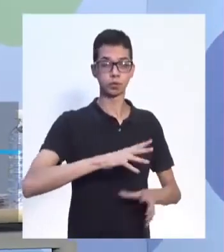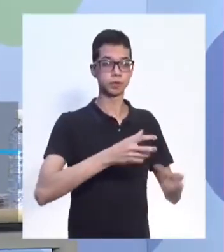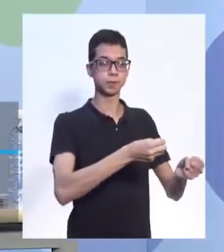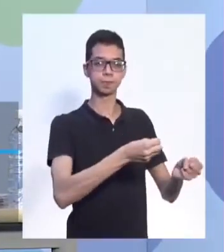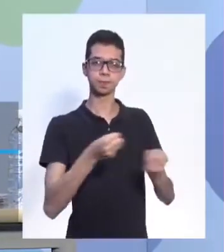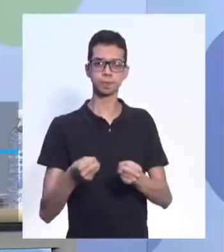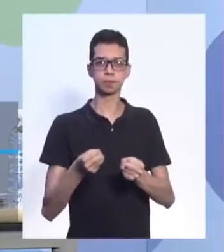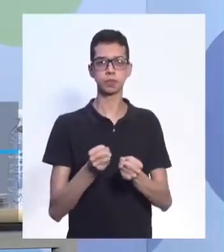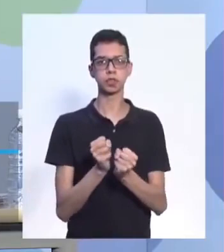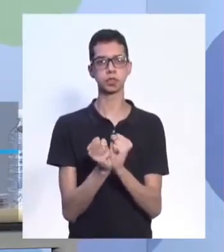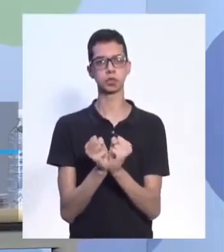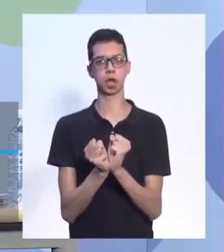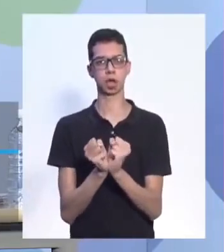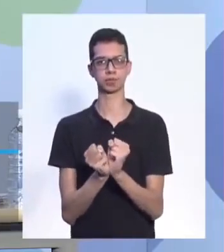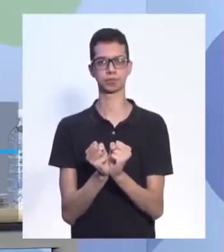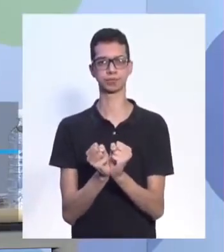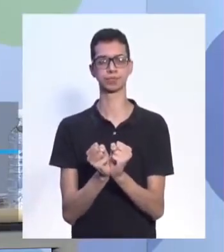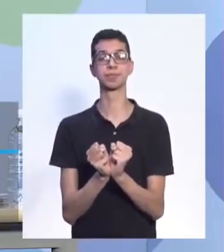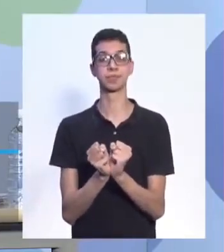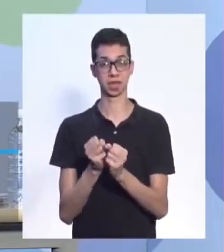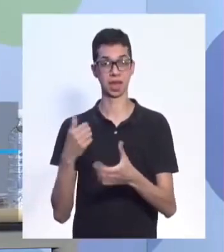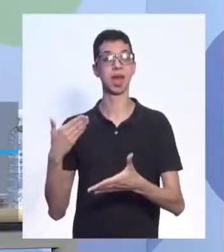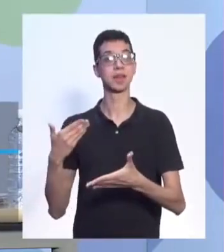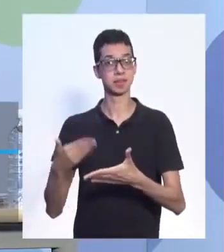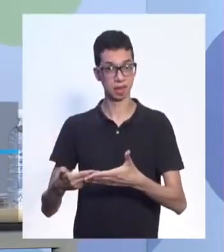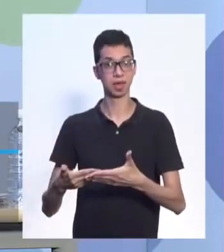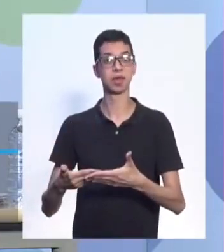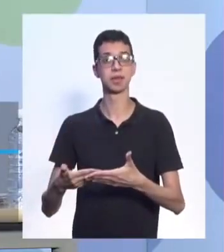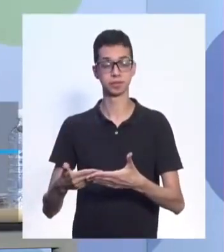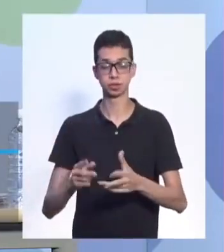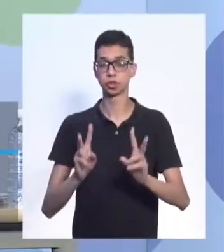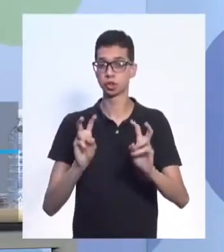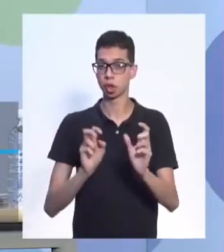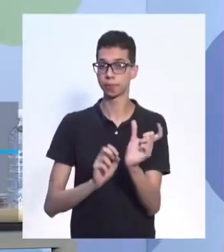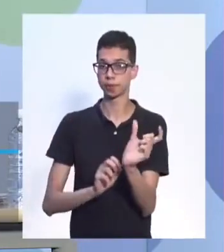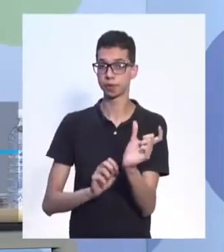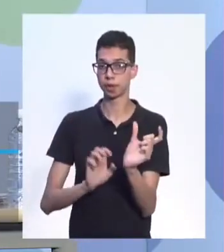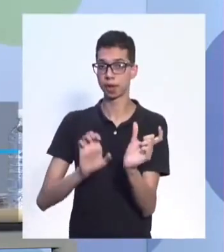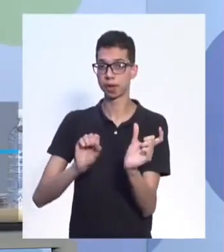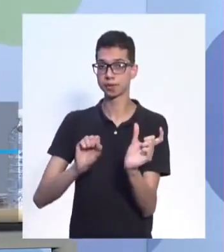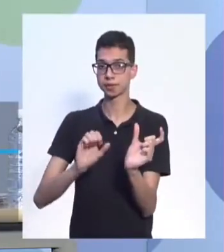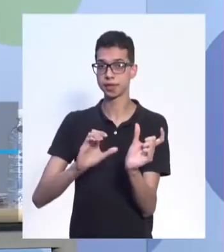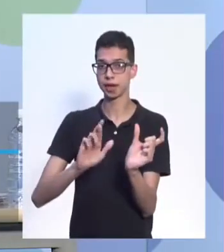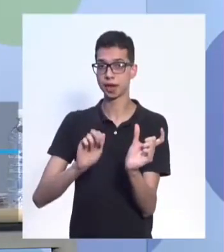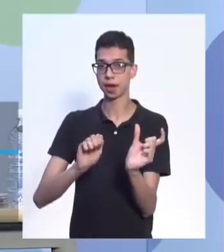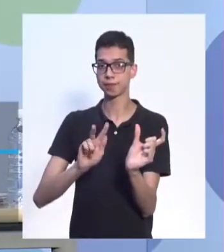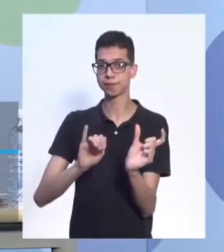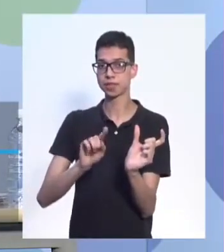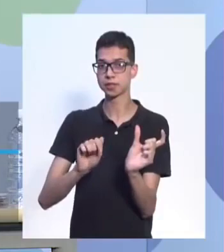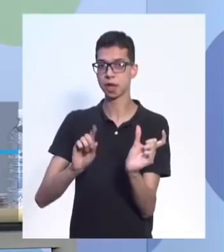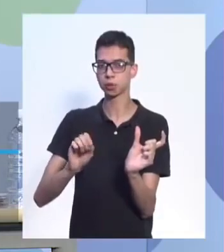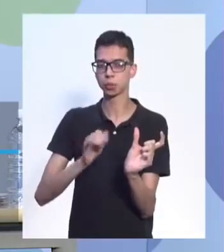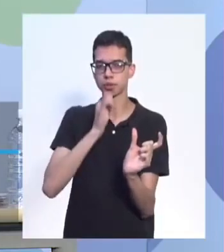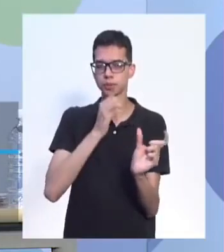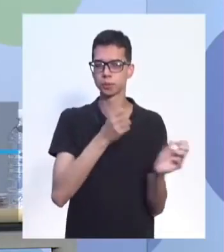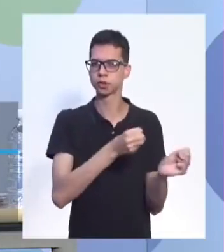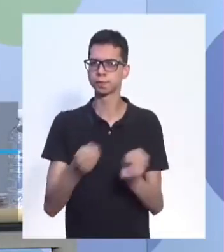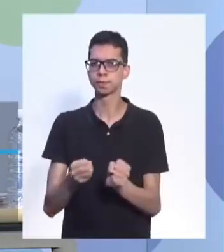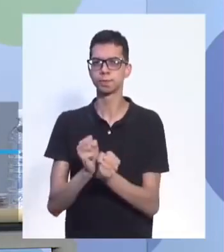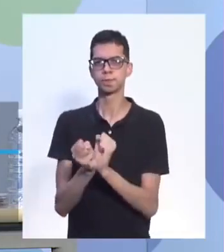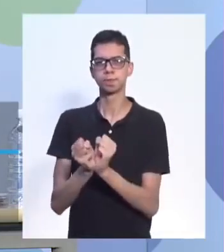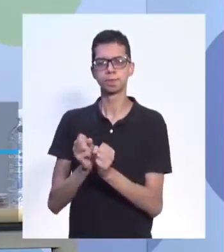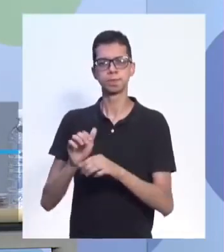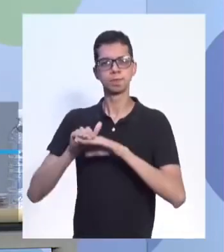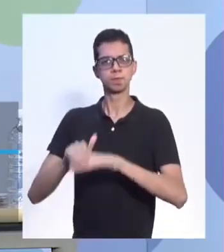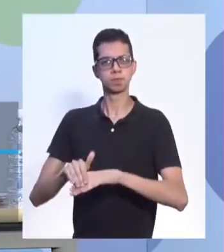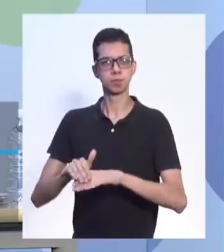inclusive pela cor da sua pele, né? Existem, dentro da história, um conjunto de repertórios que nós precisamos compreender para a gente